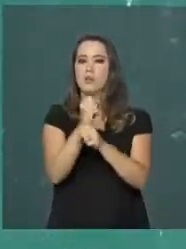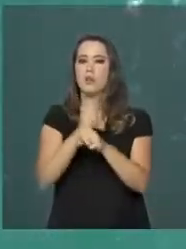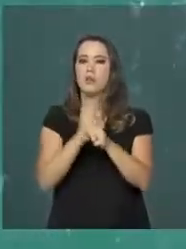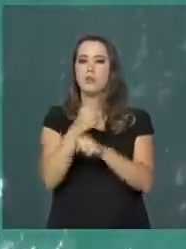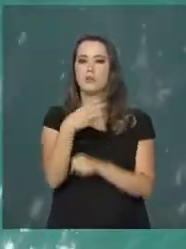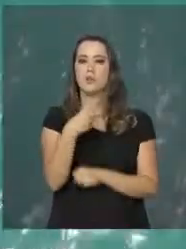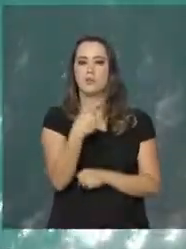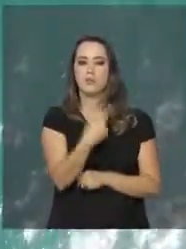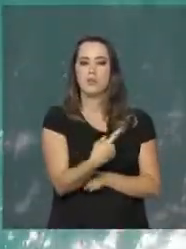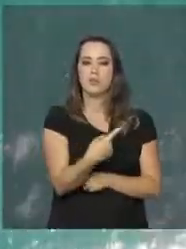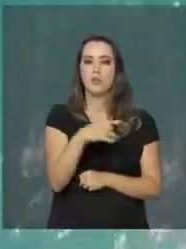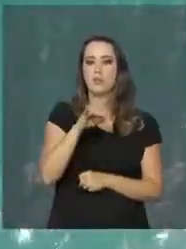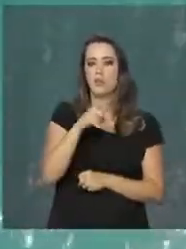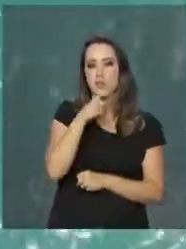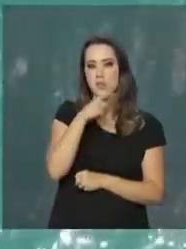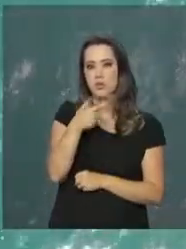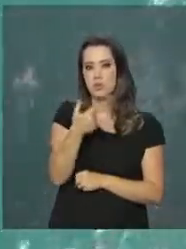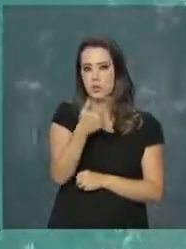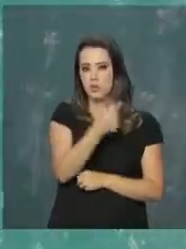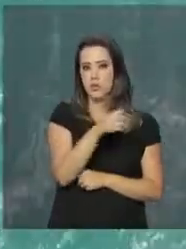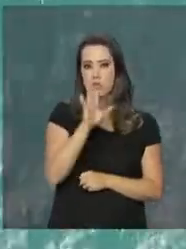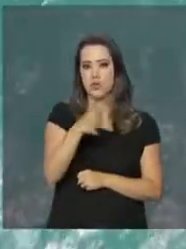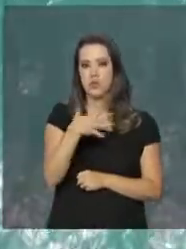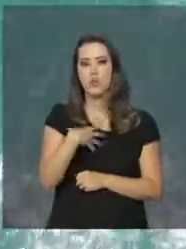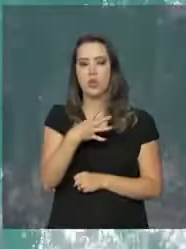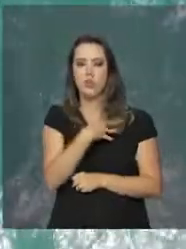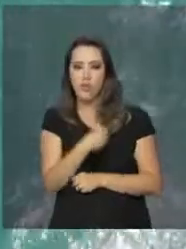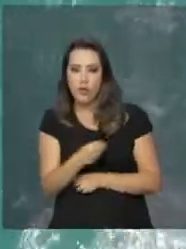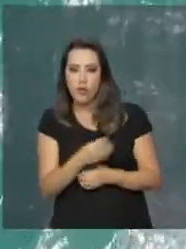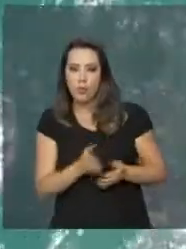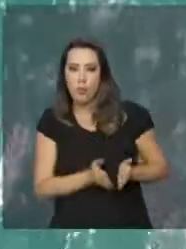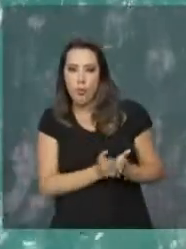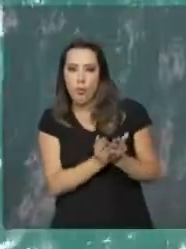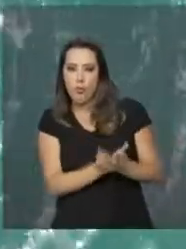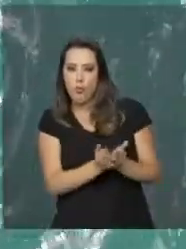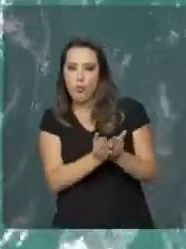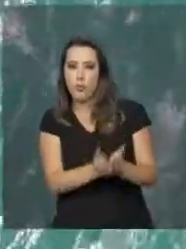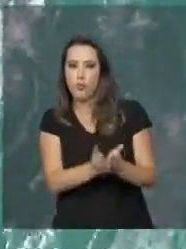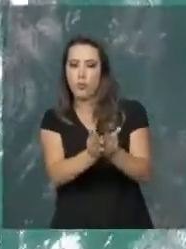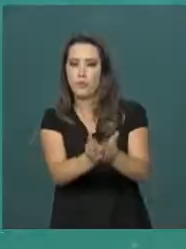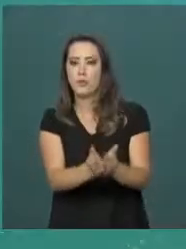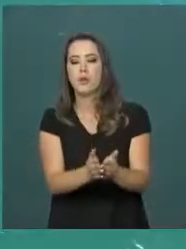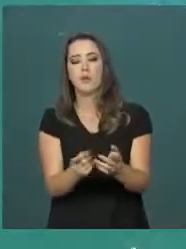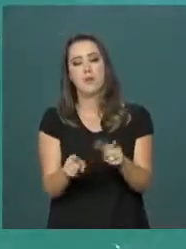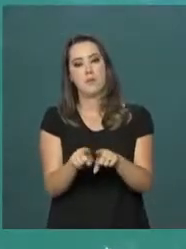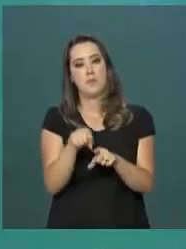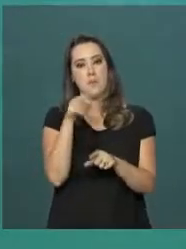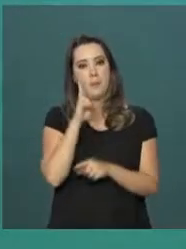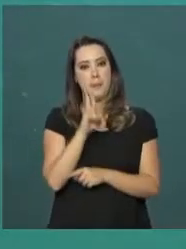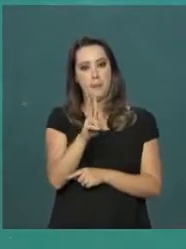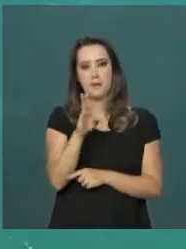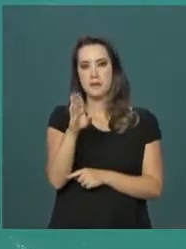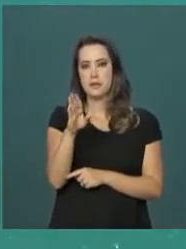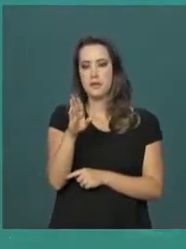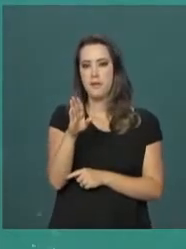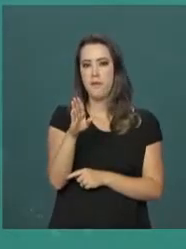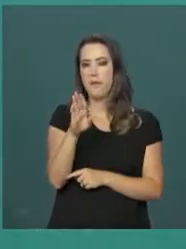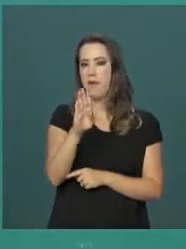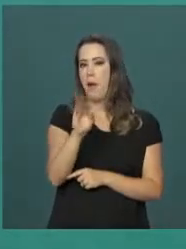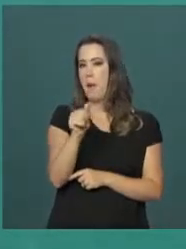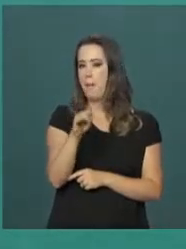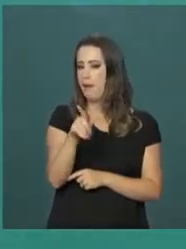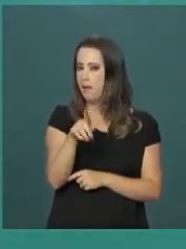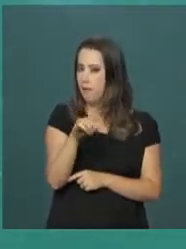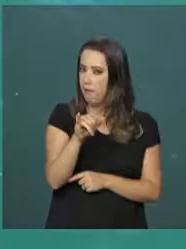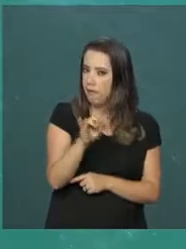31 de julho de 2017 já com filhote as baleias francas são essas que você vê nas imagens podem